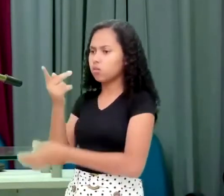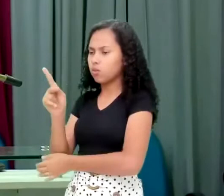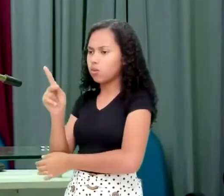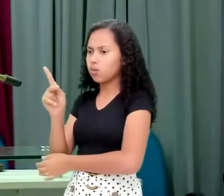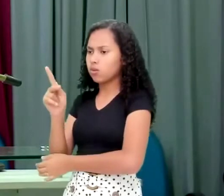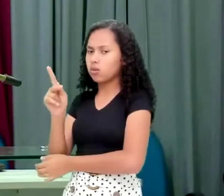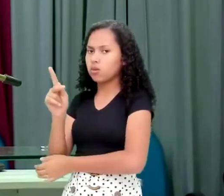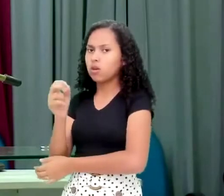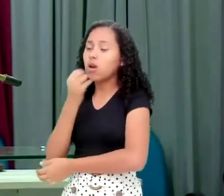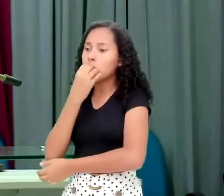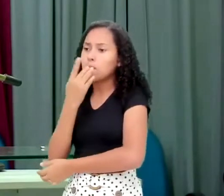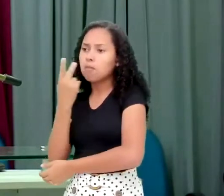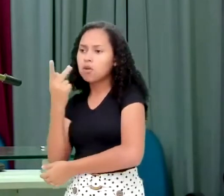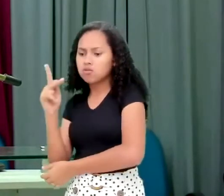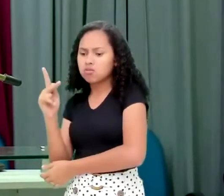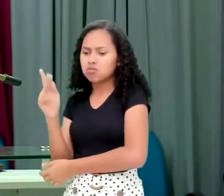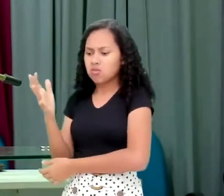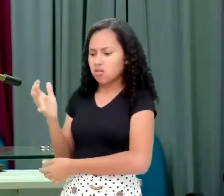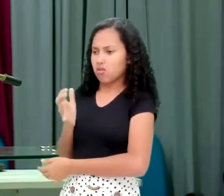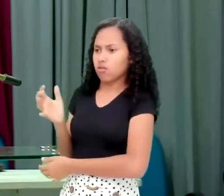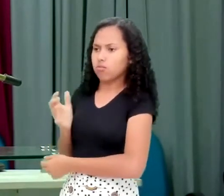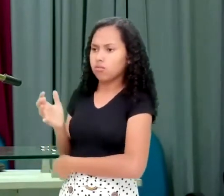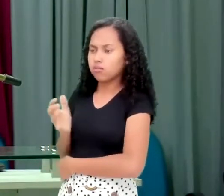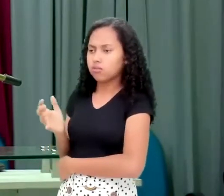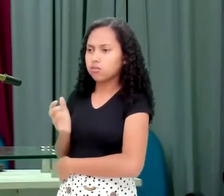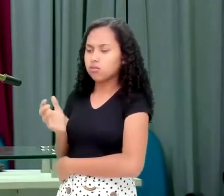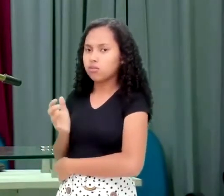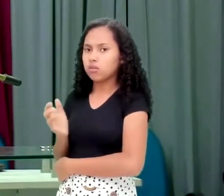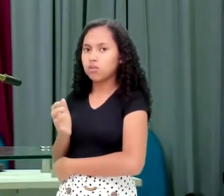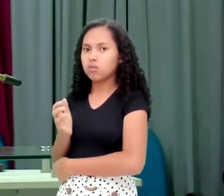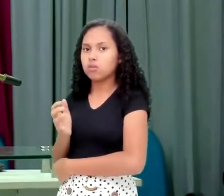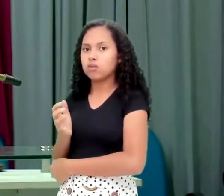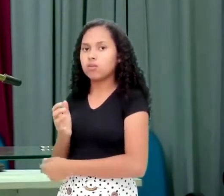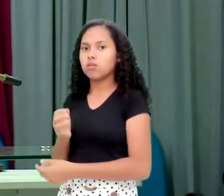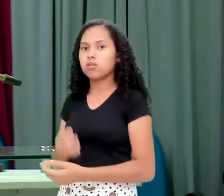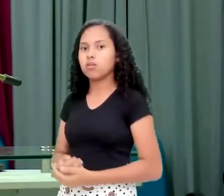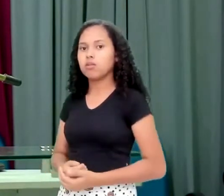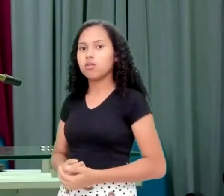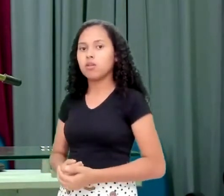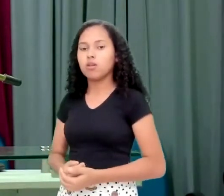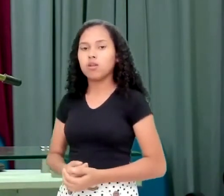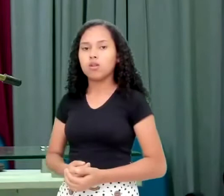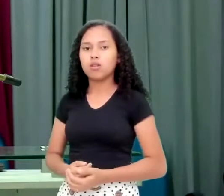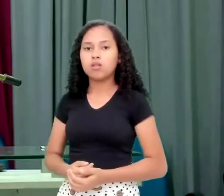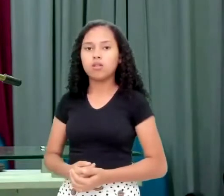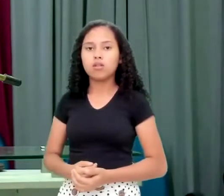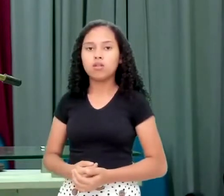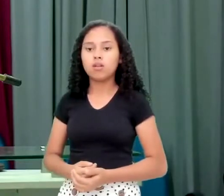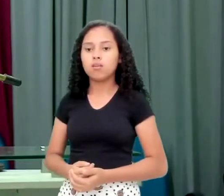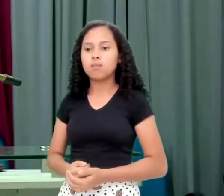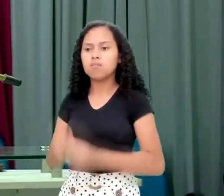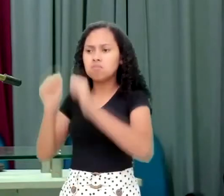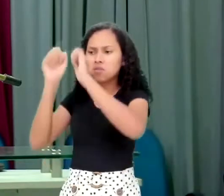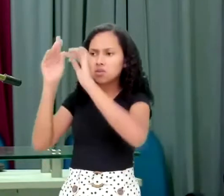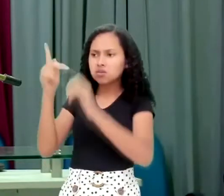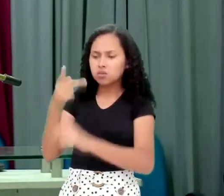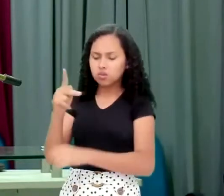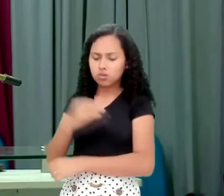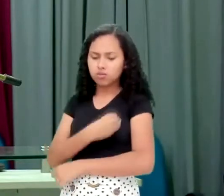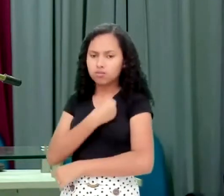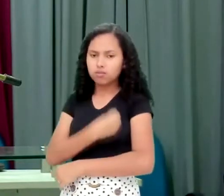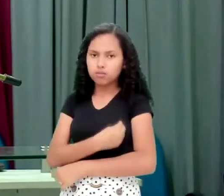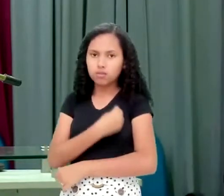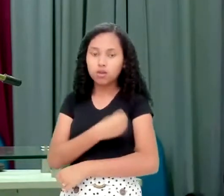vai bem os teus bens, e seja bens a tua vida. Ou